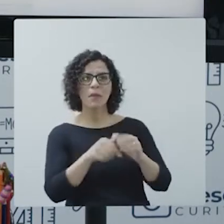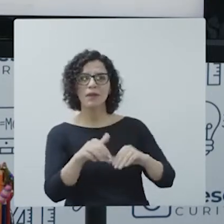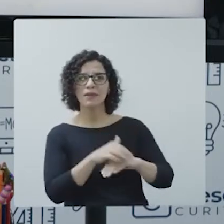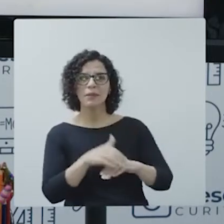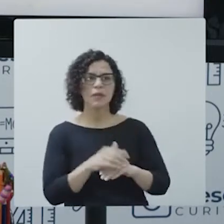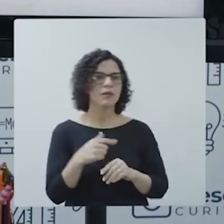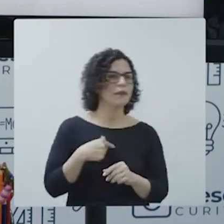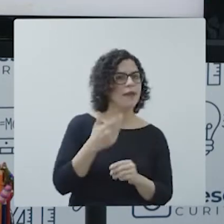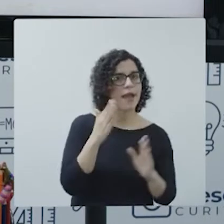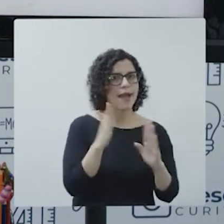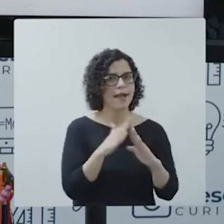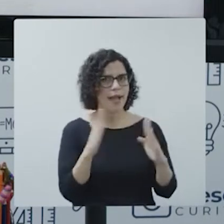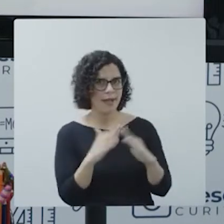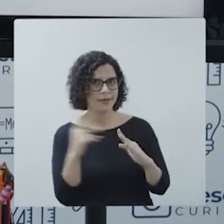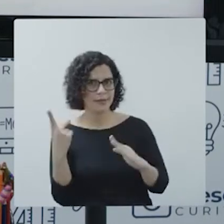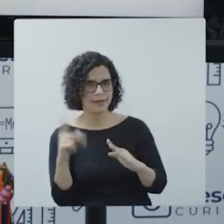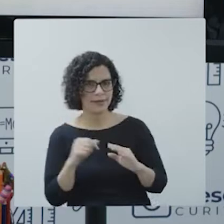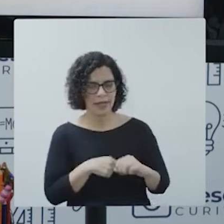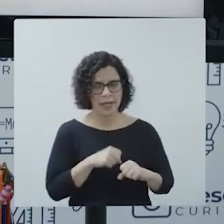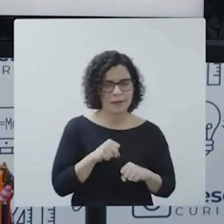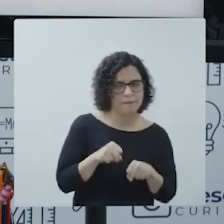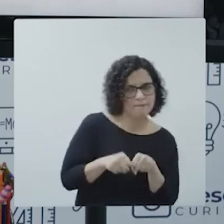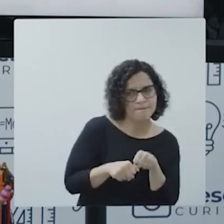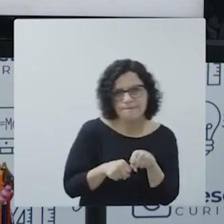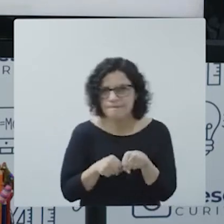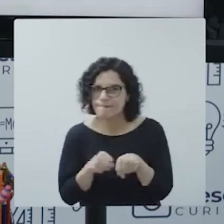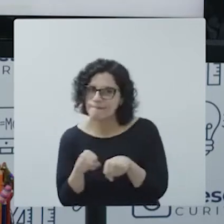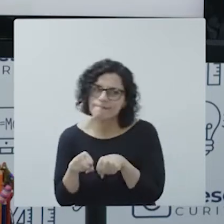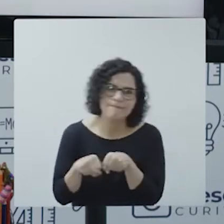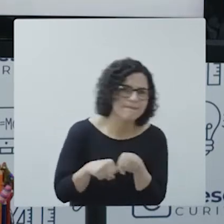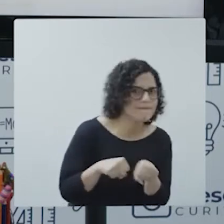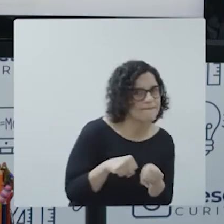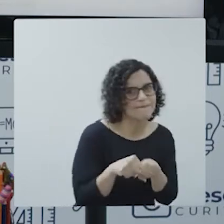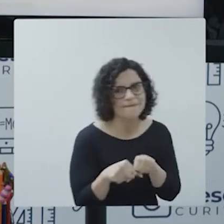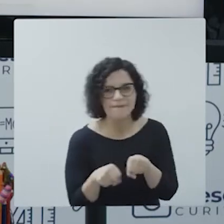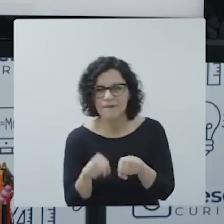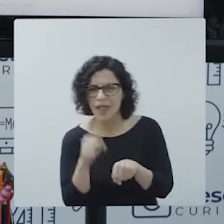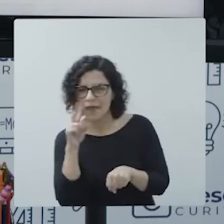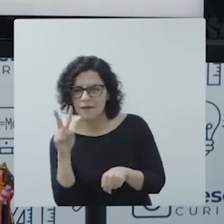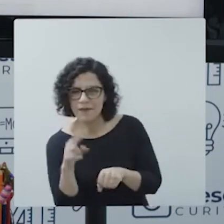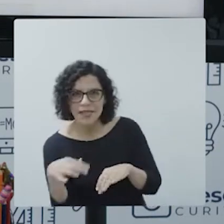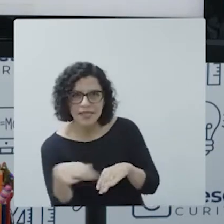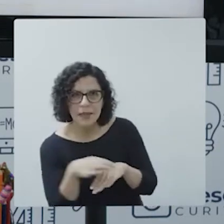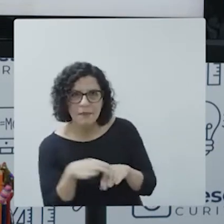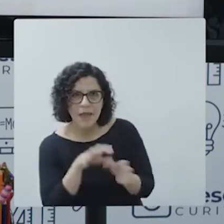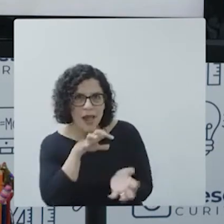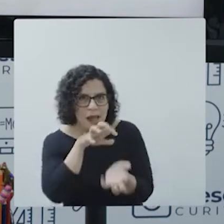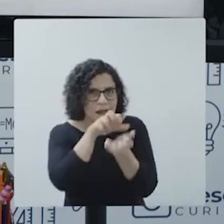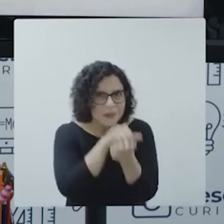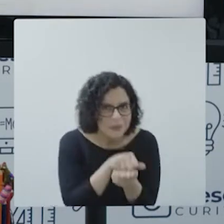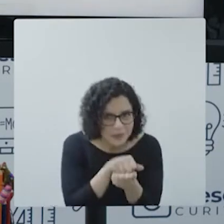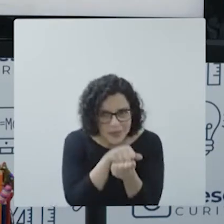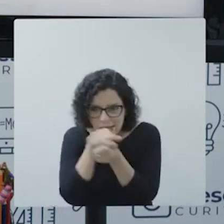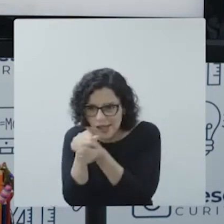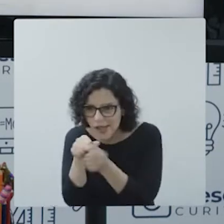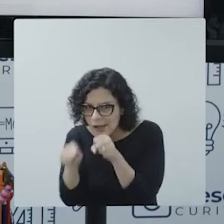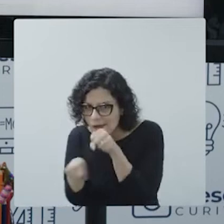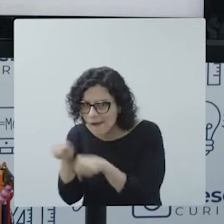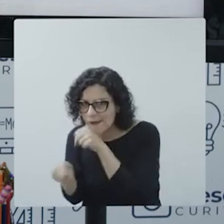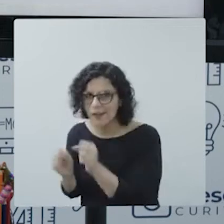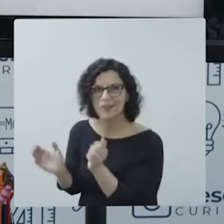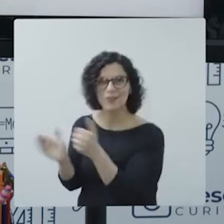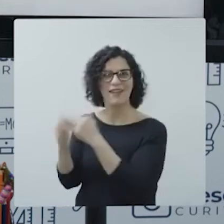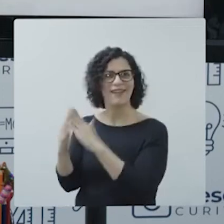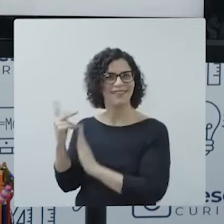ela saía da onde ela estava e ia lá, ó, e pegava os sapatos e levava